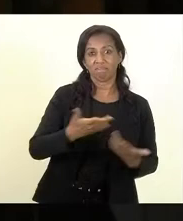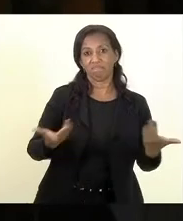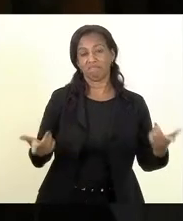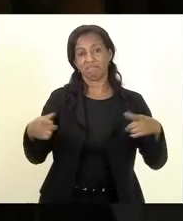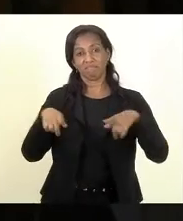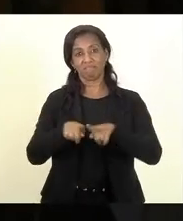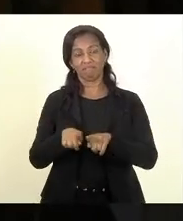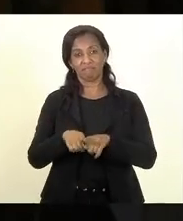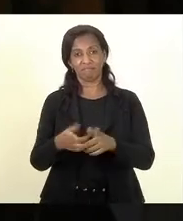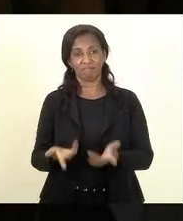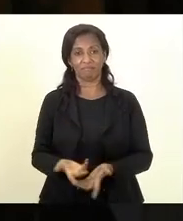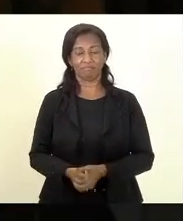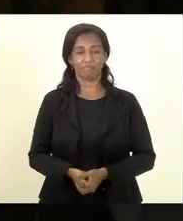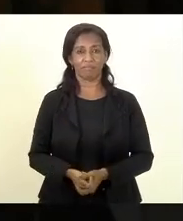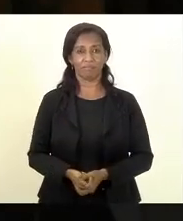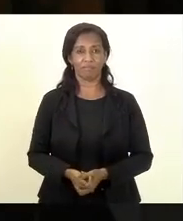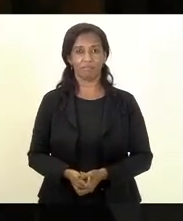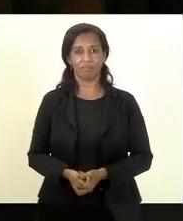E evidentemente,